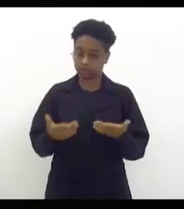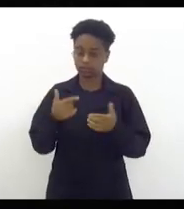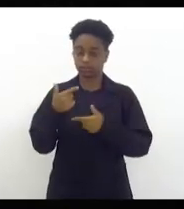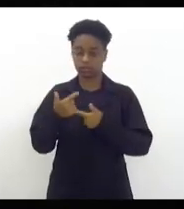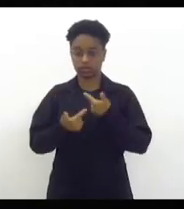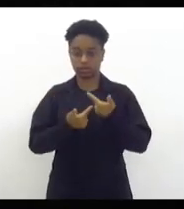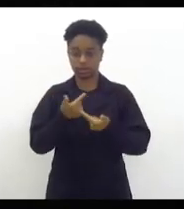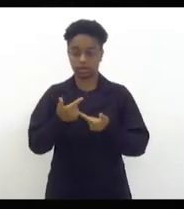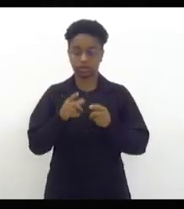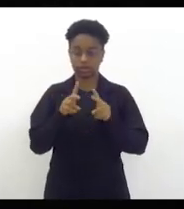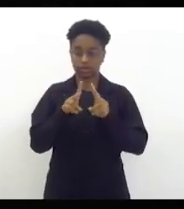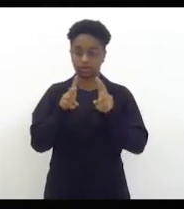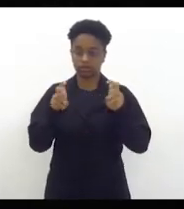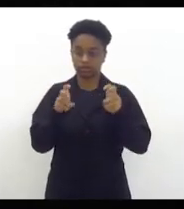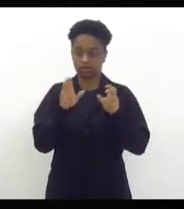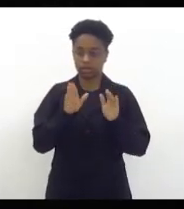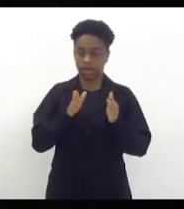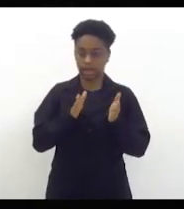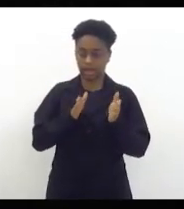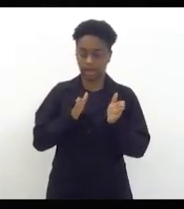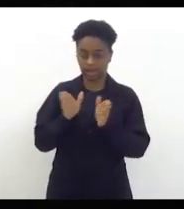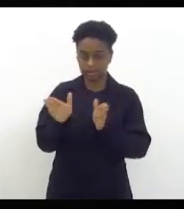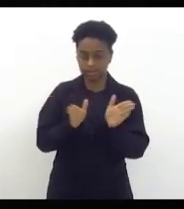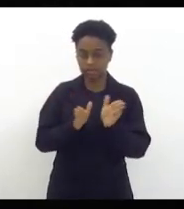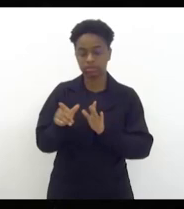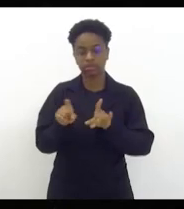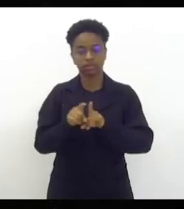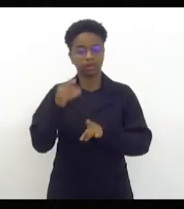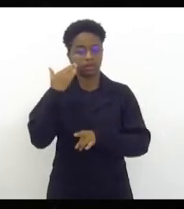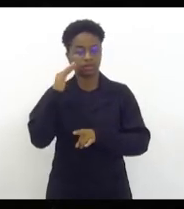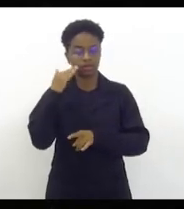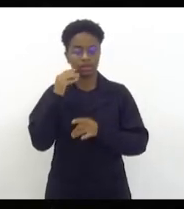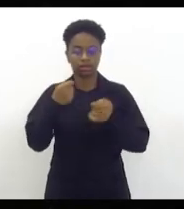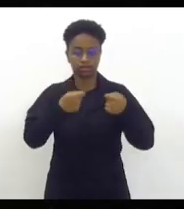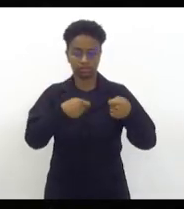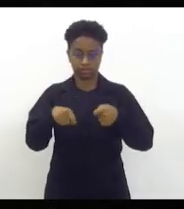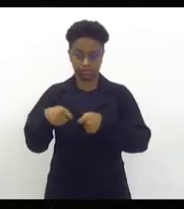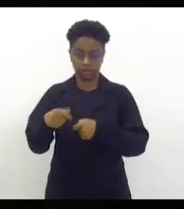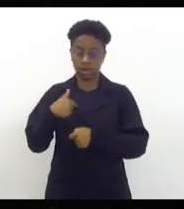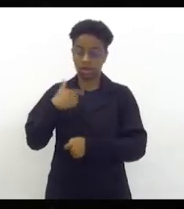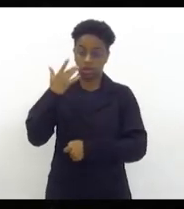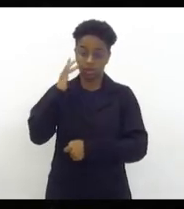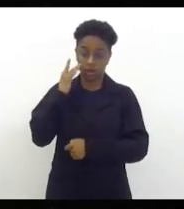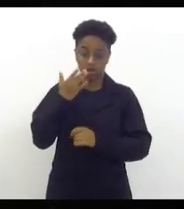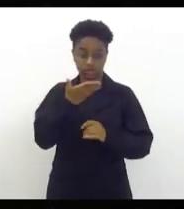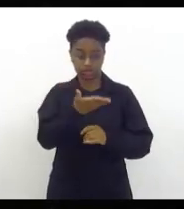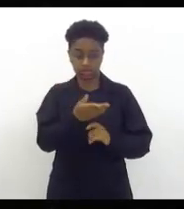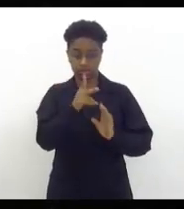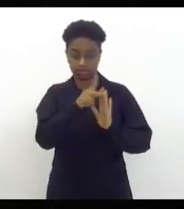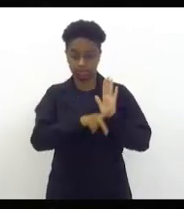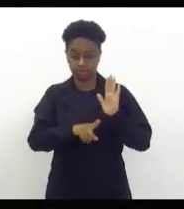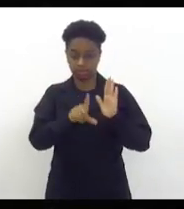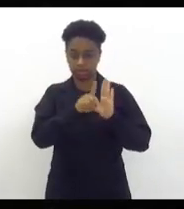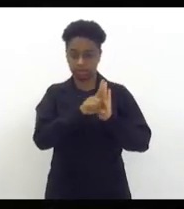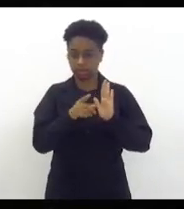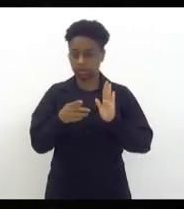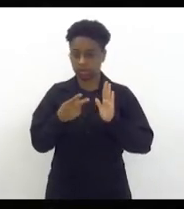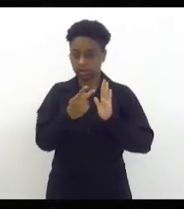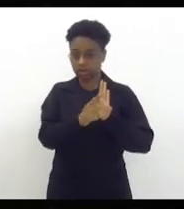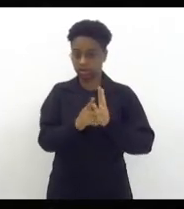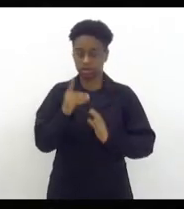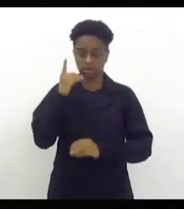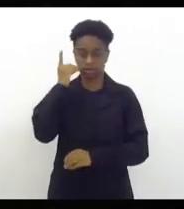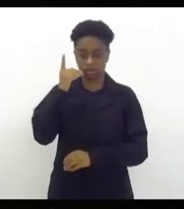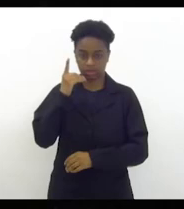pela acessibilidade, entendendo essa necessidade, eu acho que esse projeto de lei do deputado Carlinhos